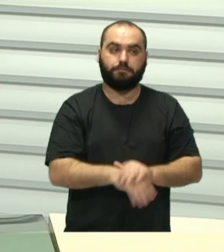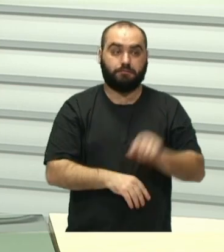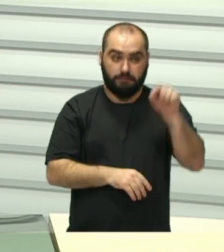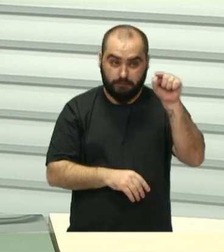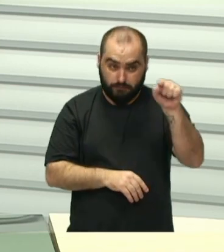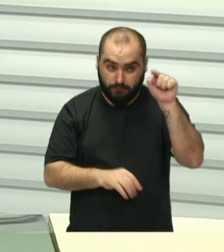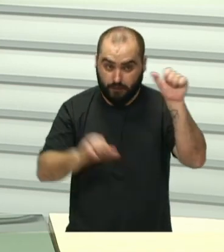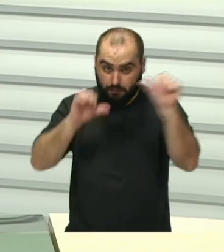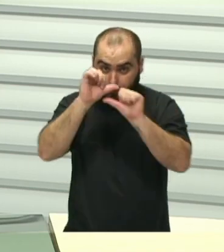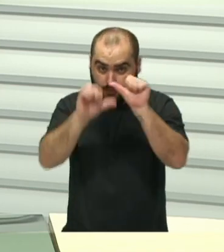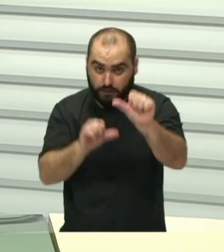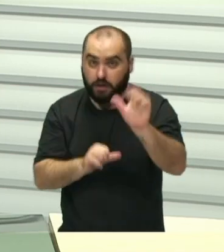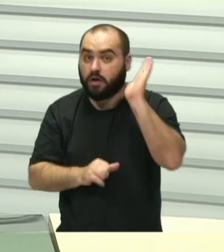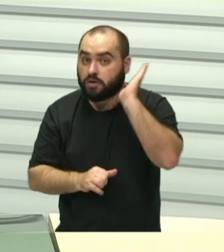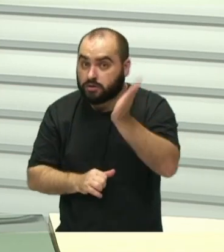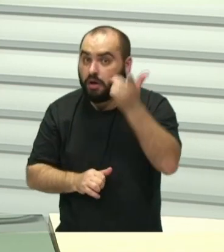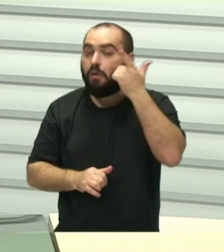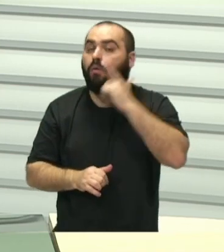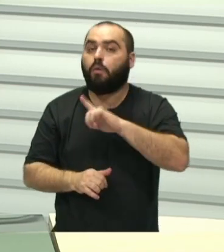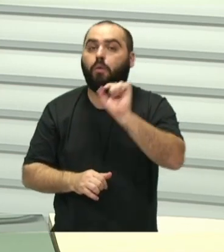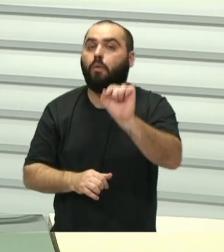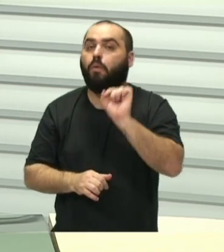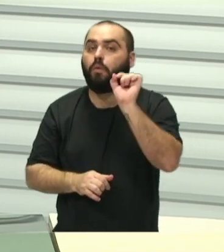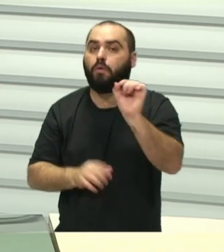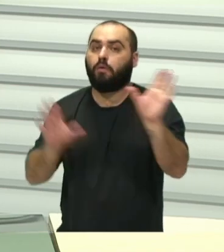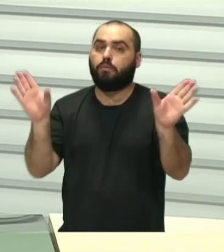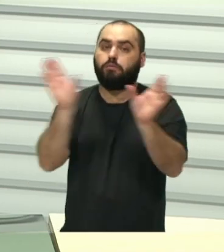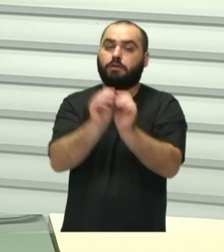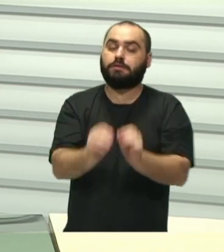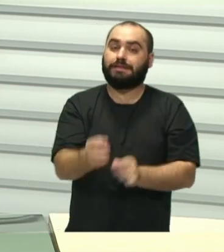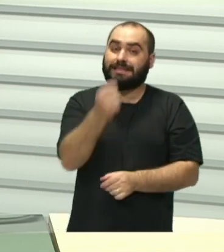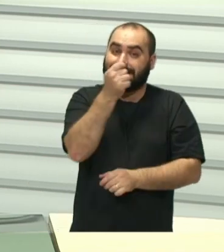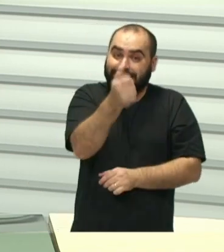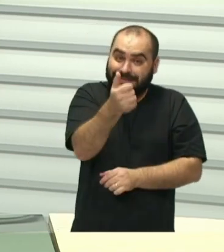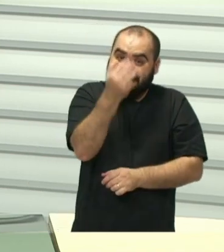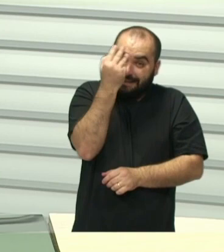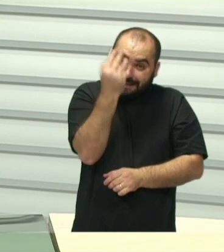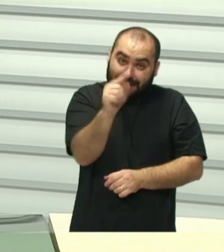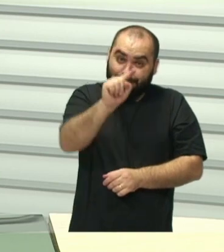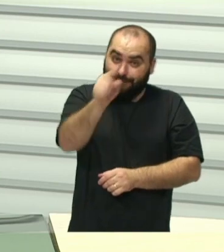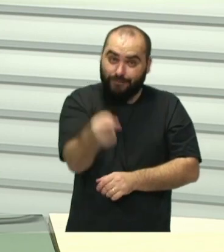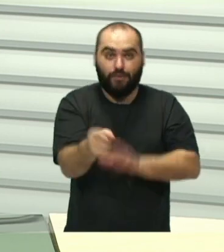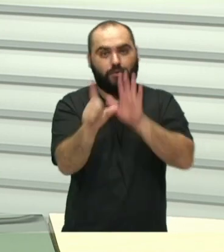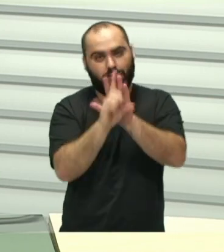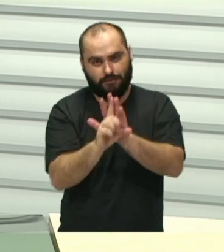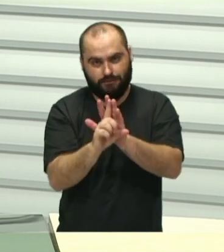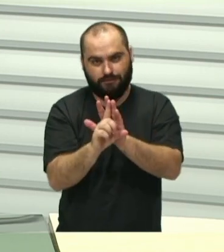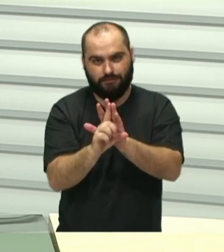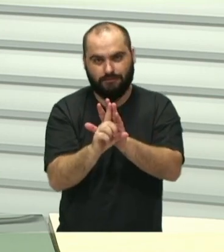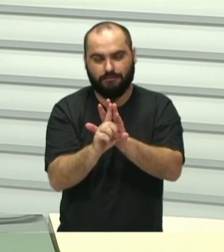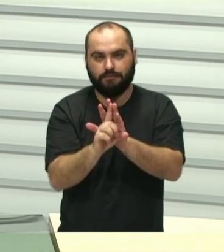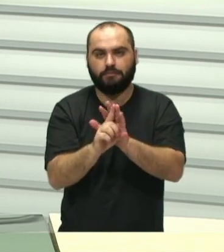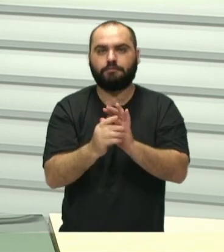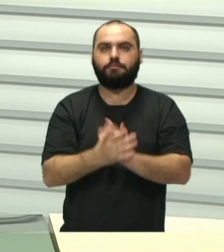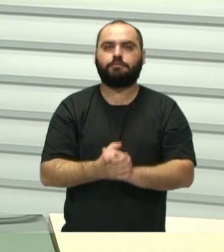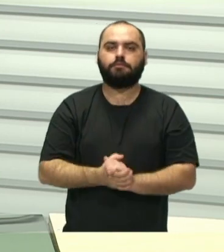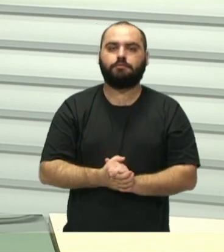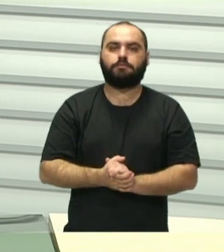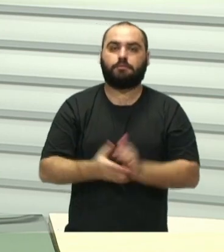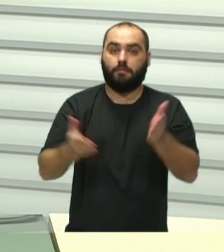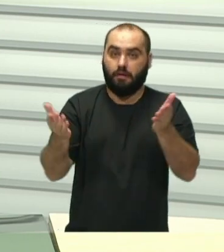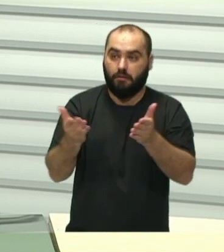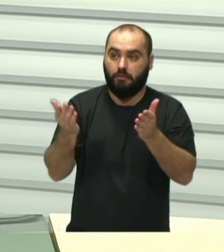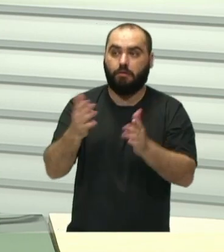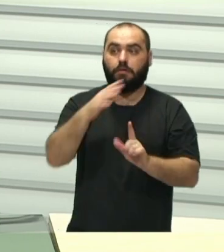alterações e conseguimos consolidar quase três mil lix nós somos continuando agora O processo está sendo na legislação ambiental